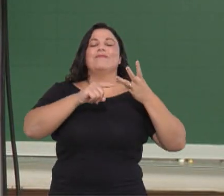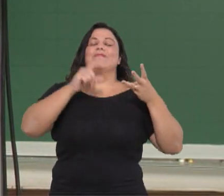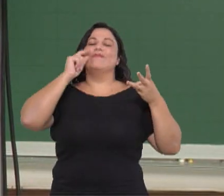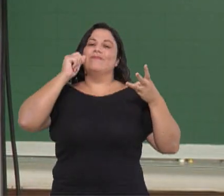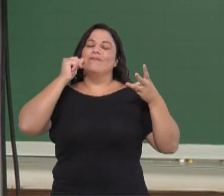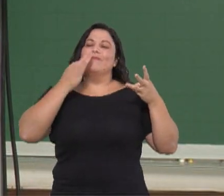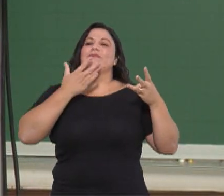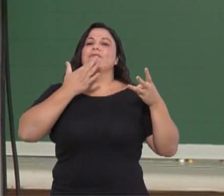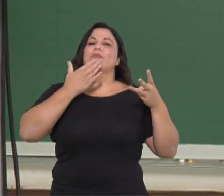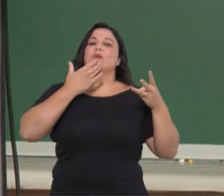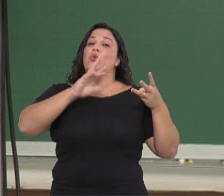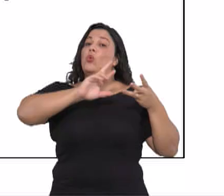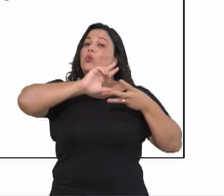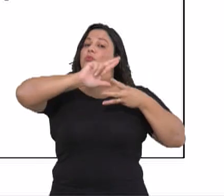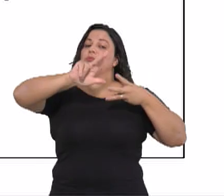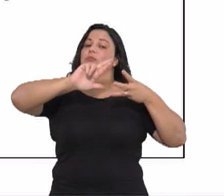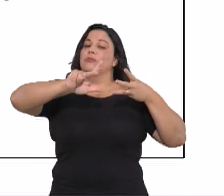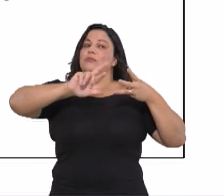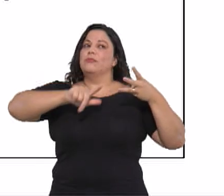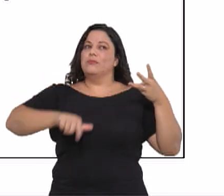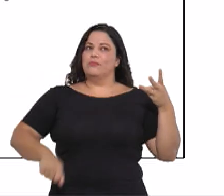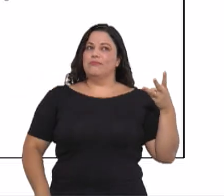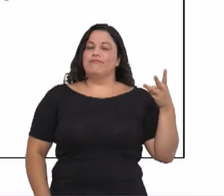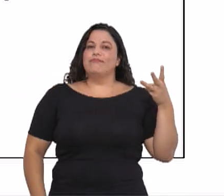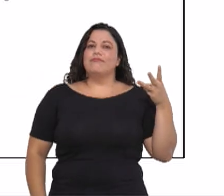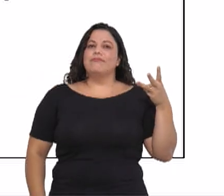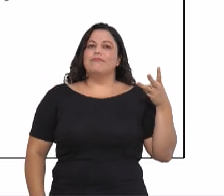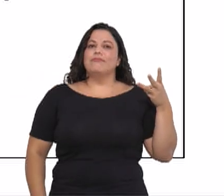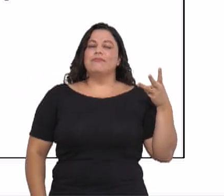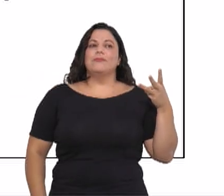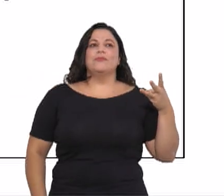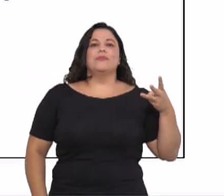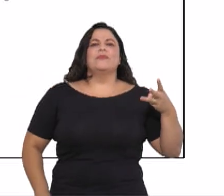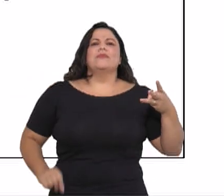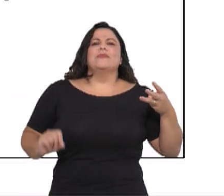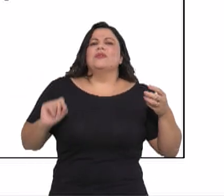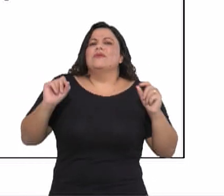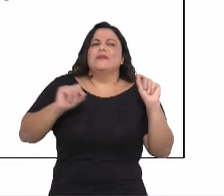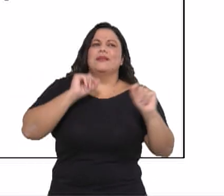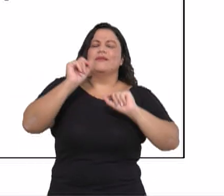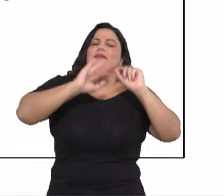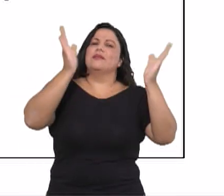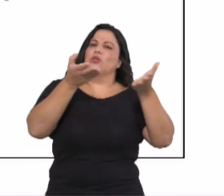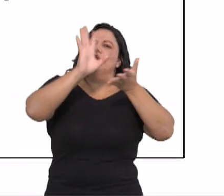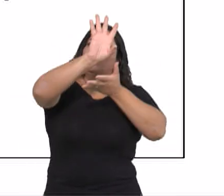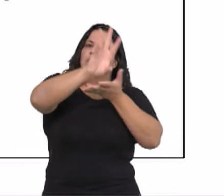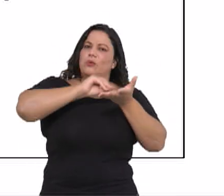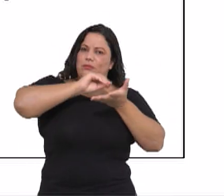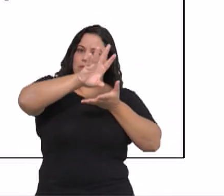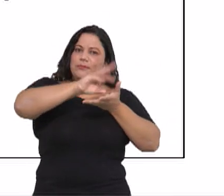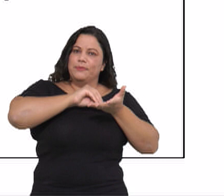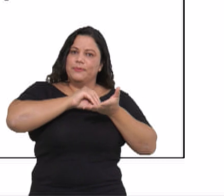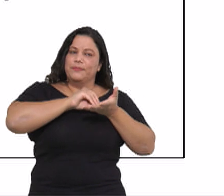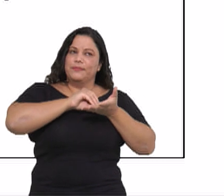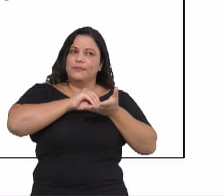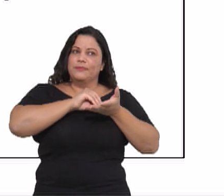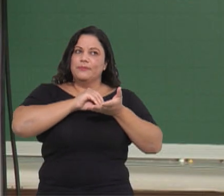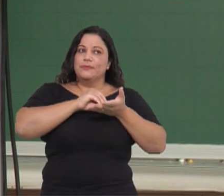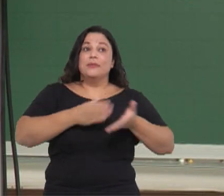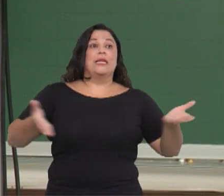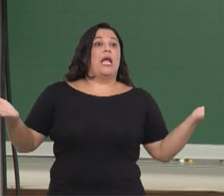diferentes, certo? O que nós vamos fazer? Você copiou o seu texto e agora você